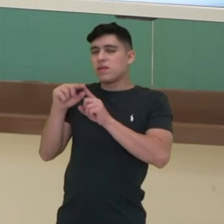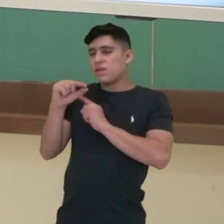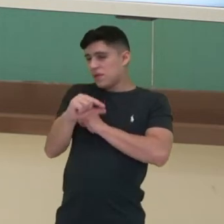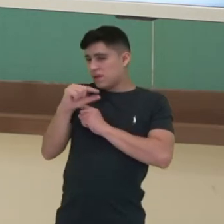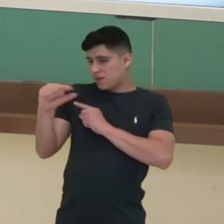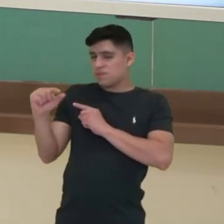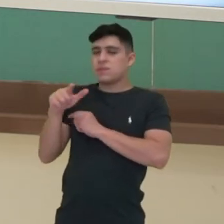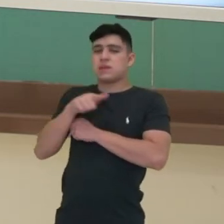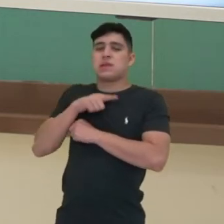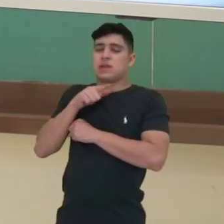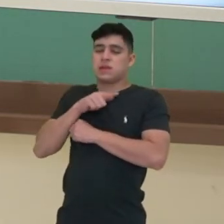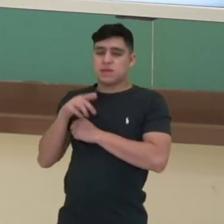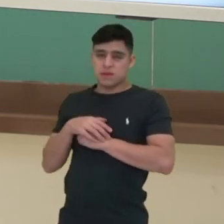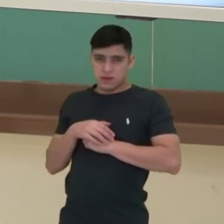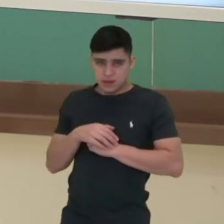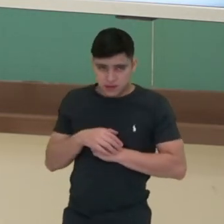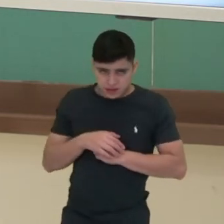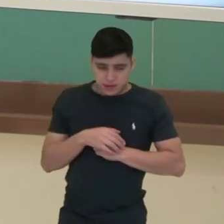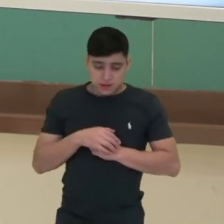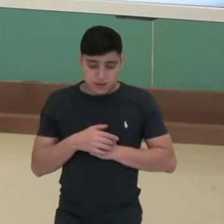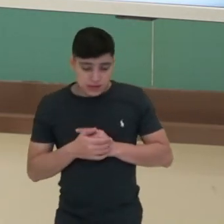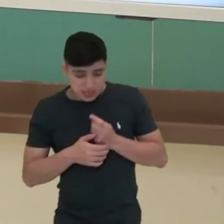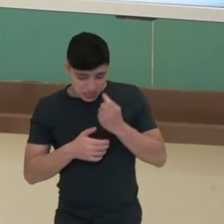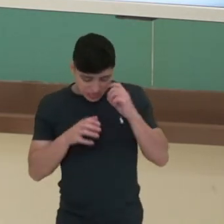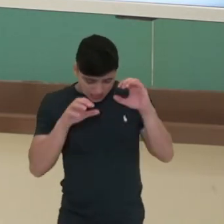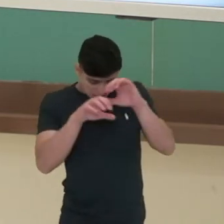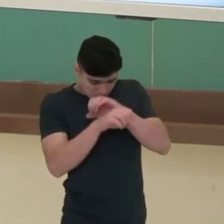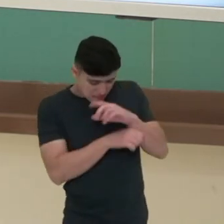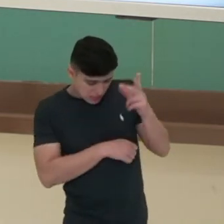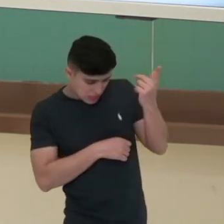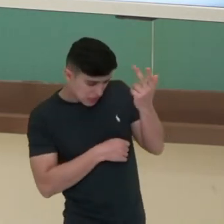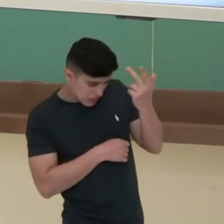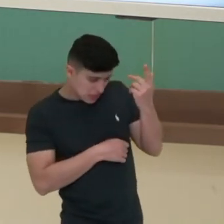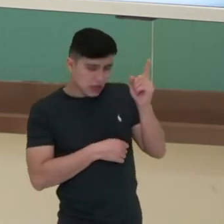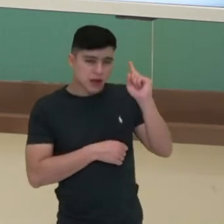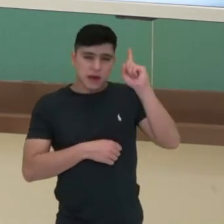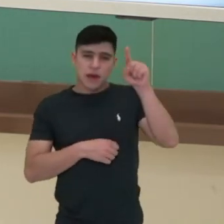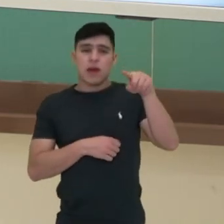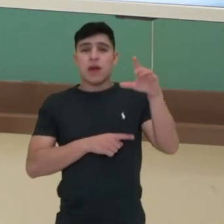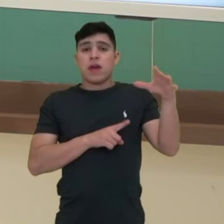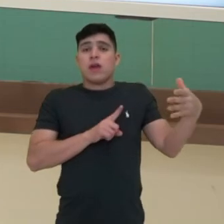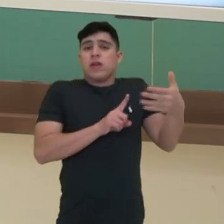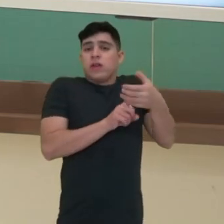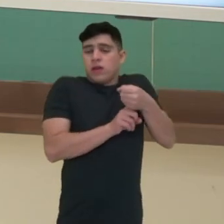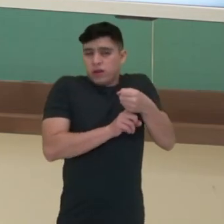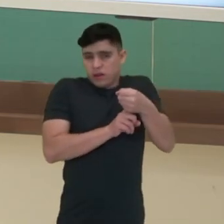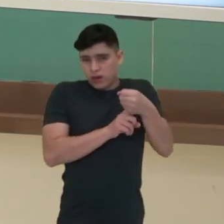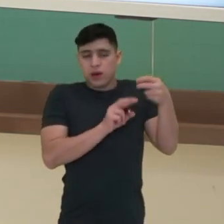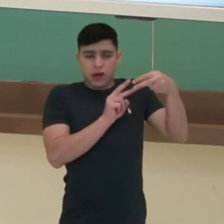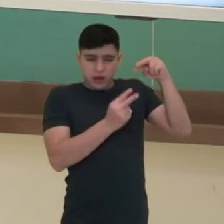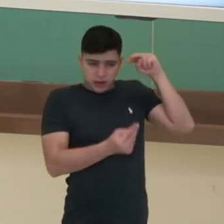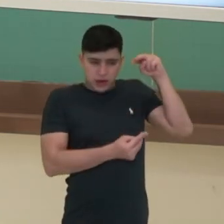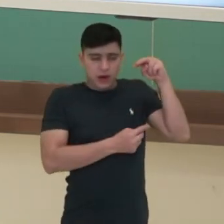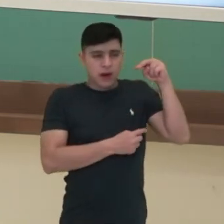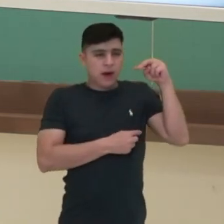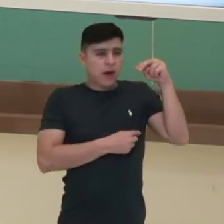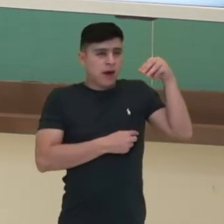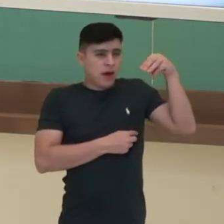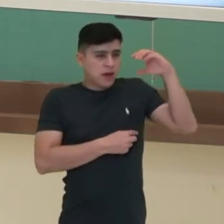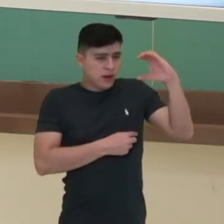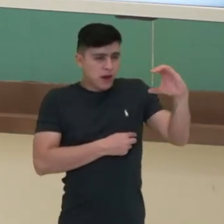recessiva ali. Sabendo que os olhos escuros e a visão normal são determinados por genes dominantes, Czão e